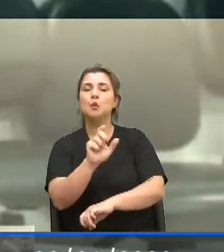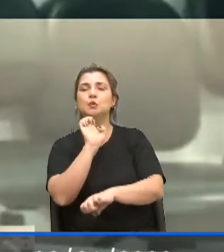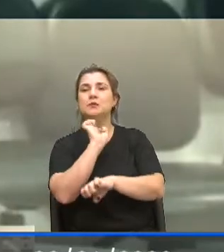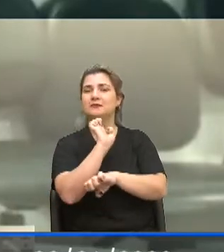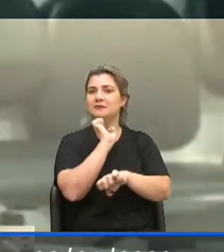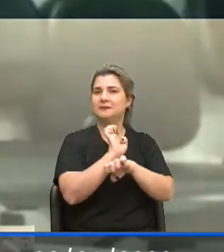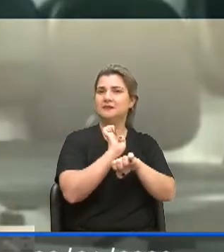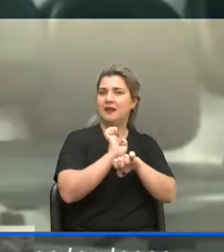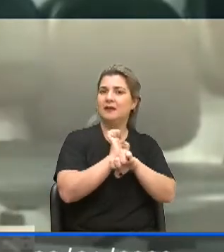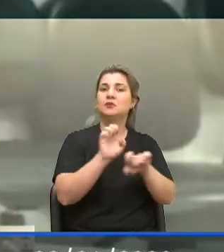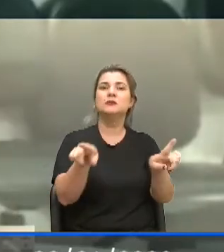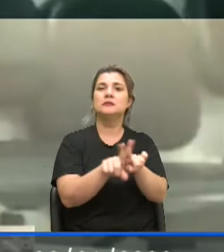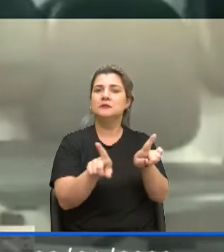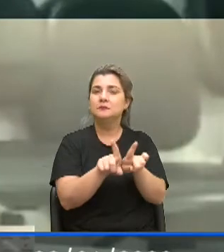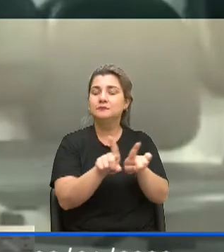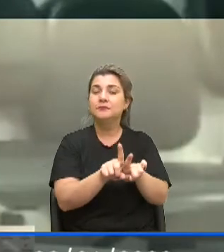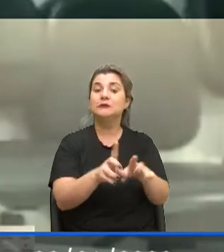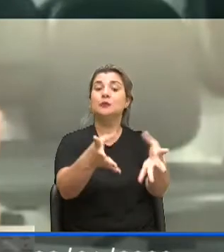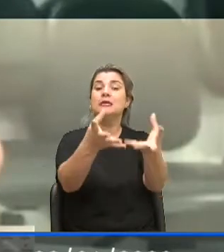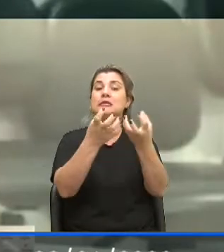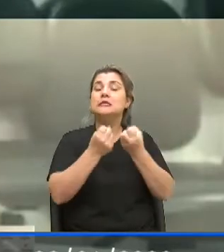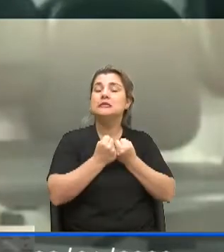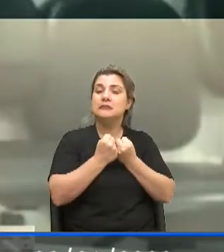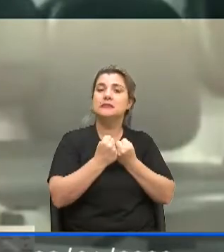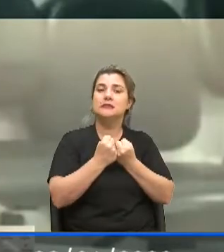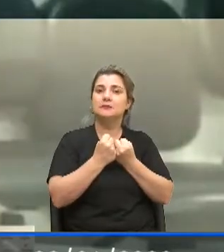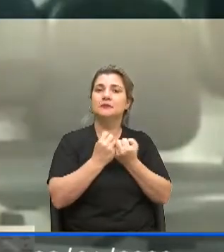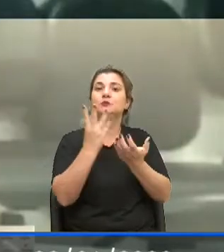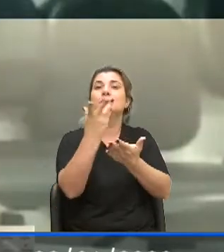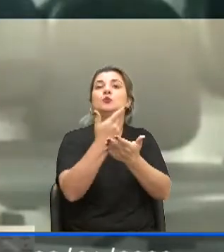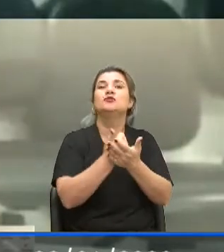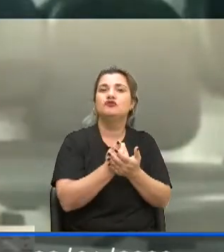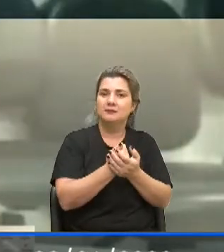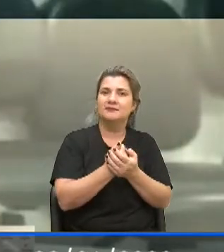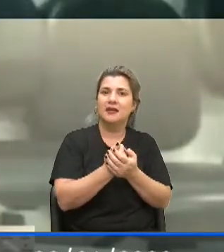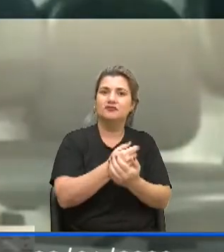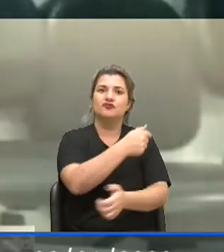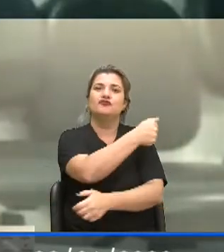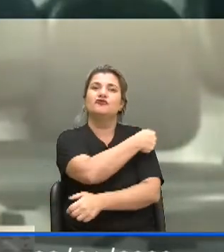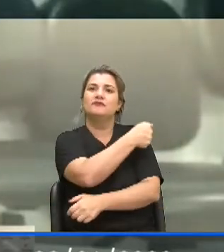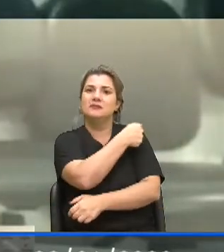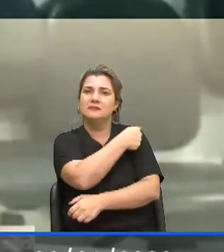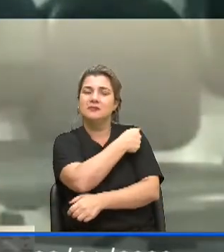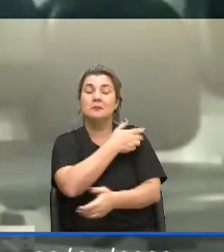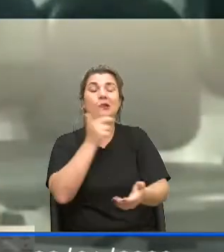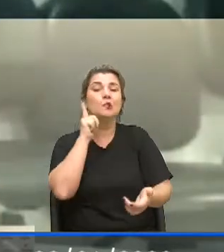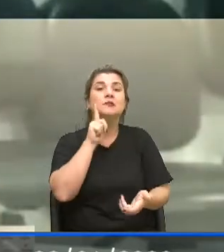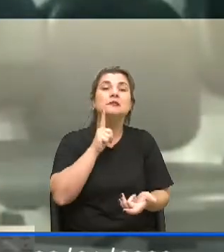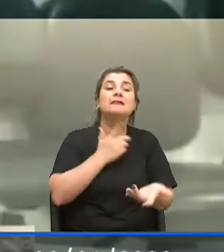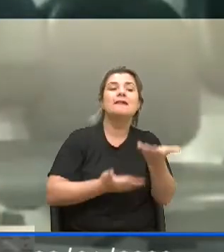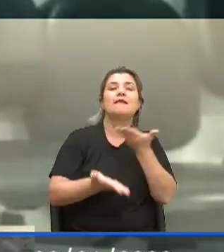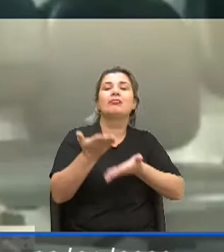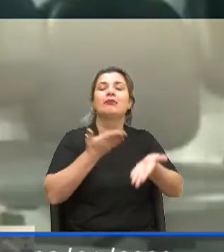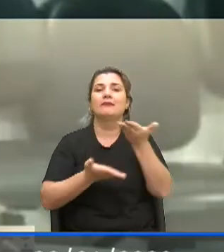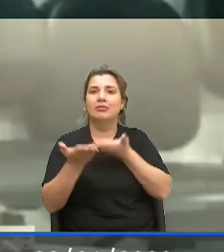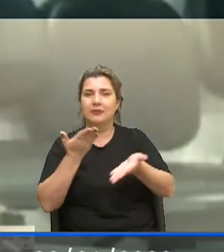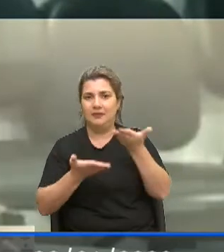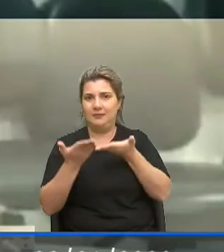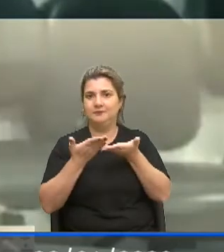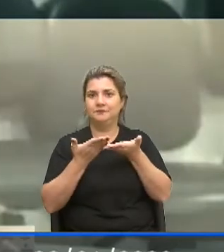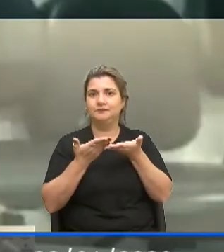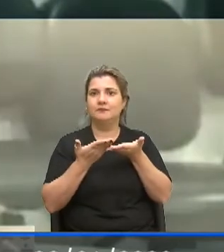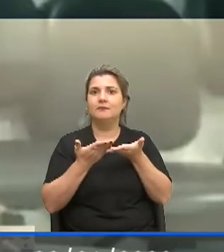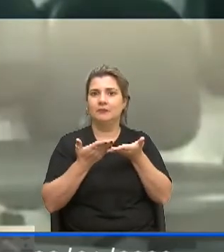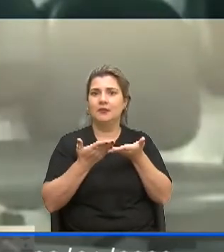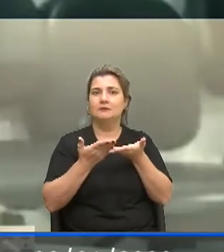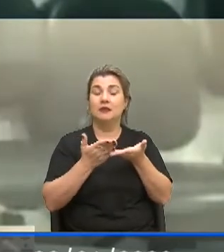semanais para poder atender esses públicos elencados para vacinação. Ela tem sido uma campanha dividida